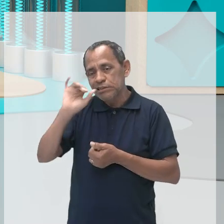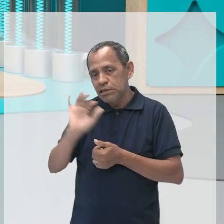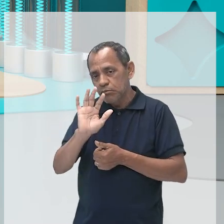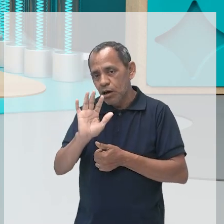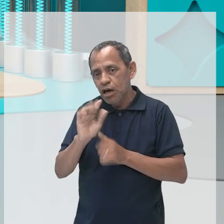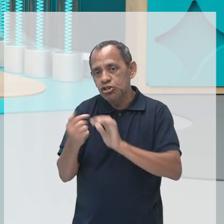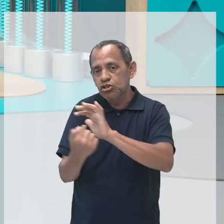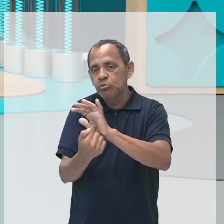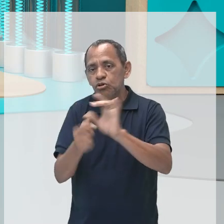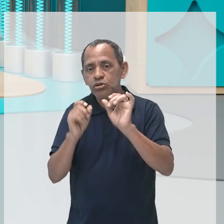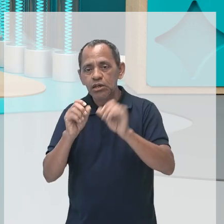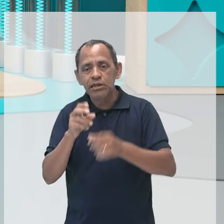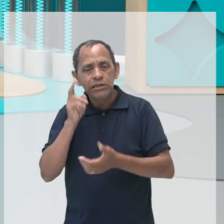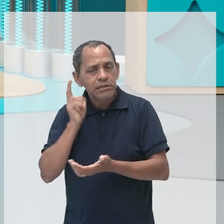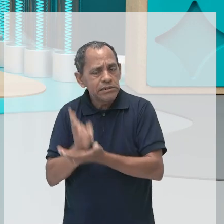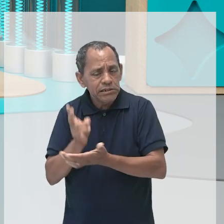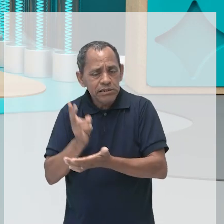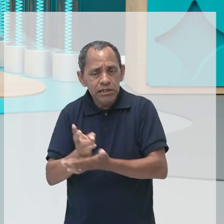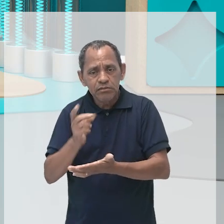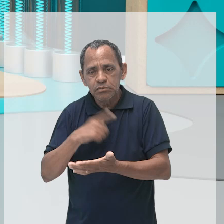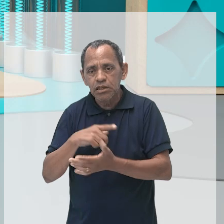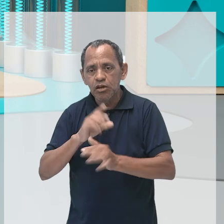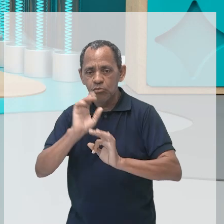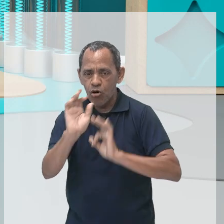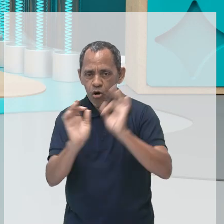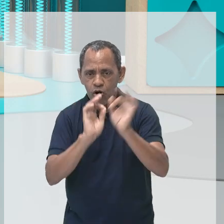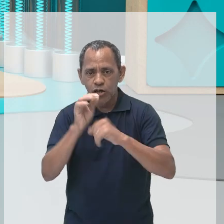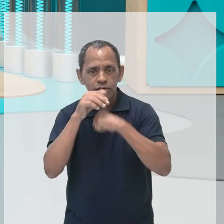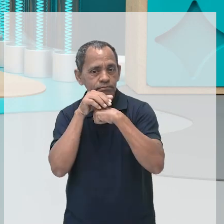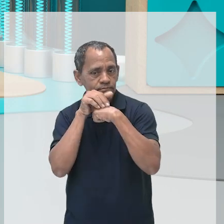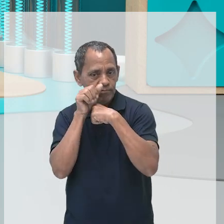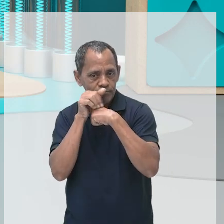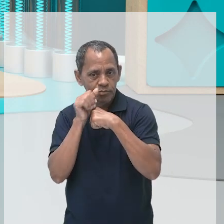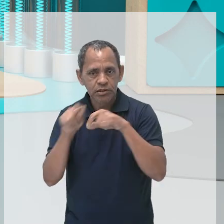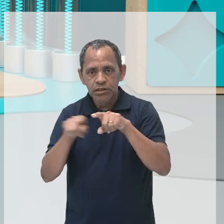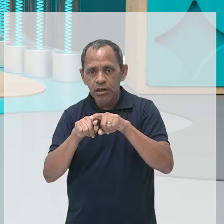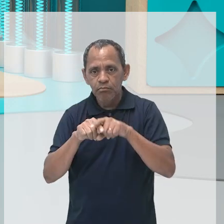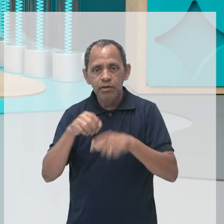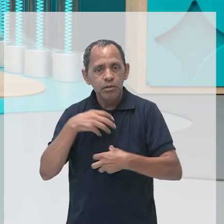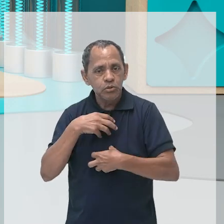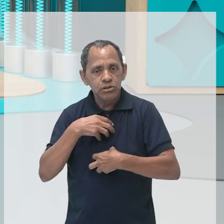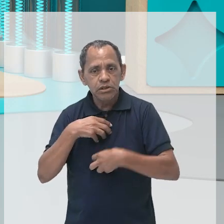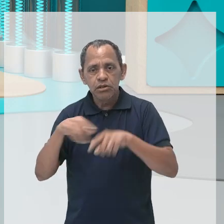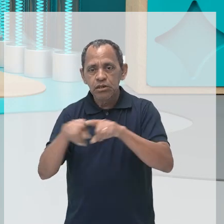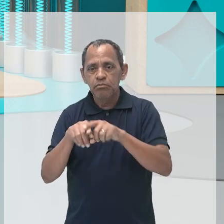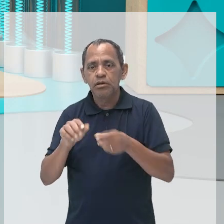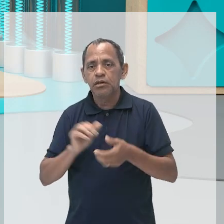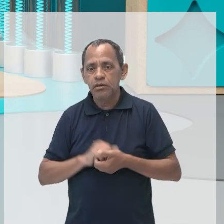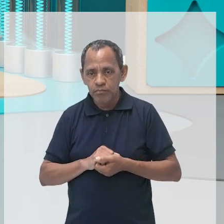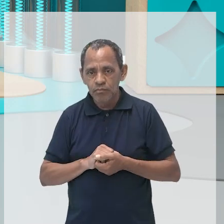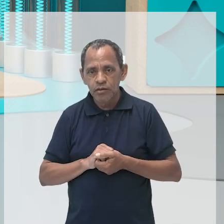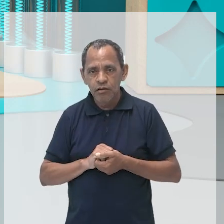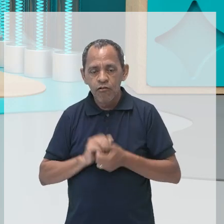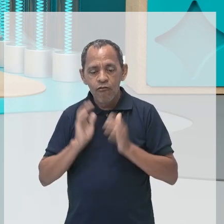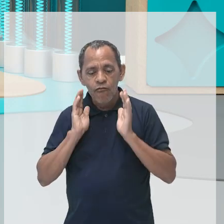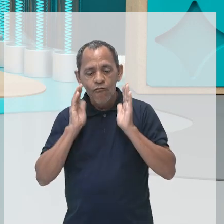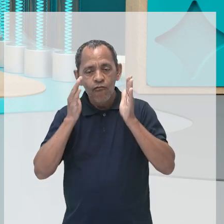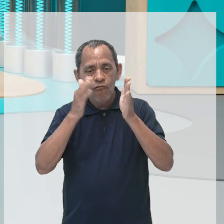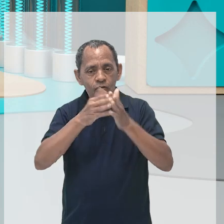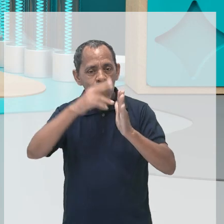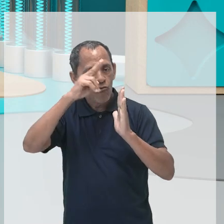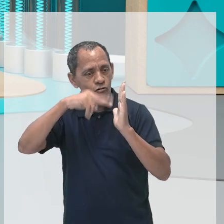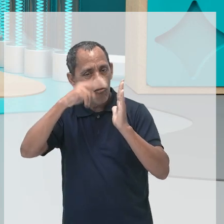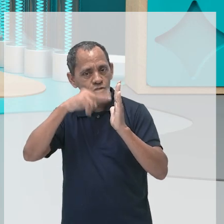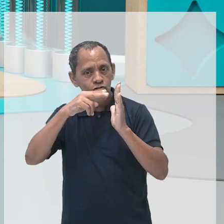crianças, sempre nós vamos ter essa construção afetiva, emotiva, que é direcionada ao leitor,